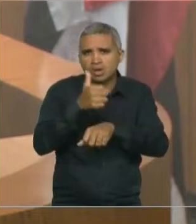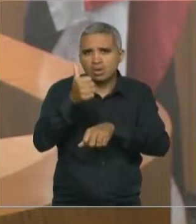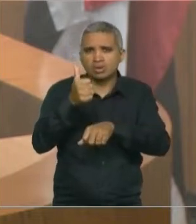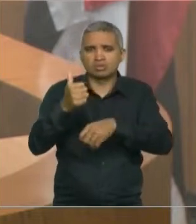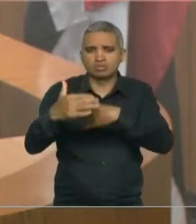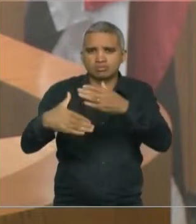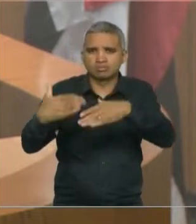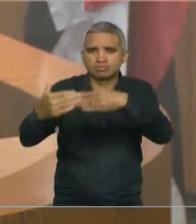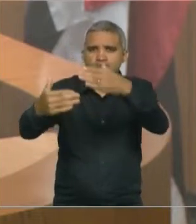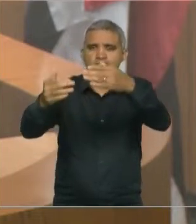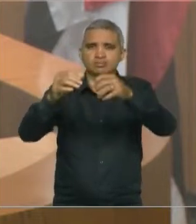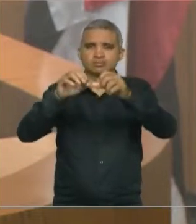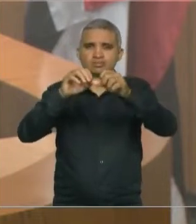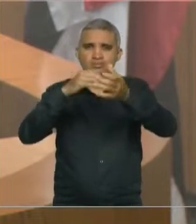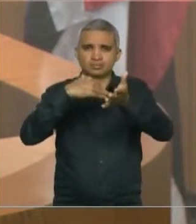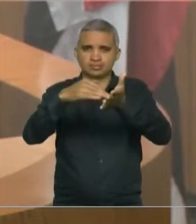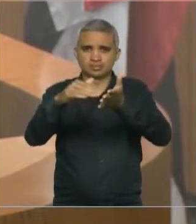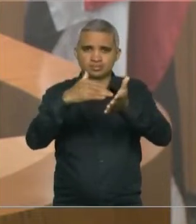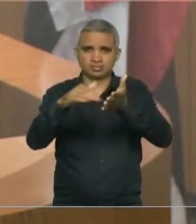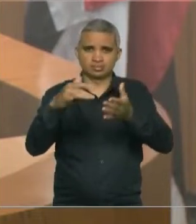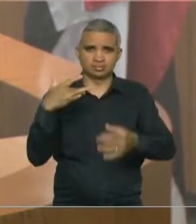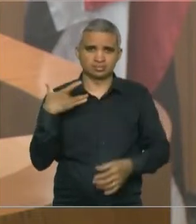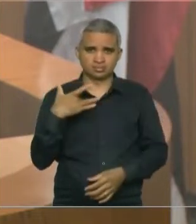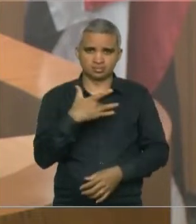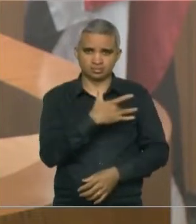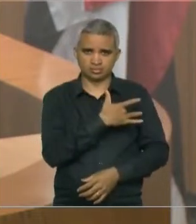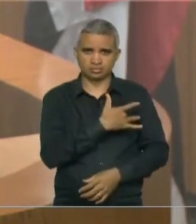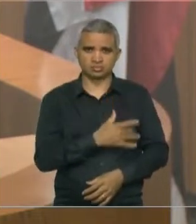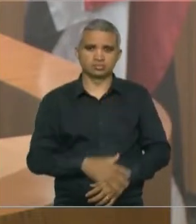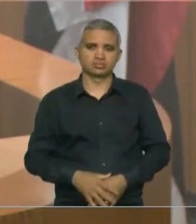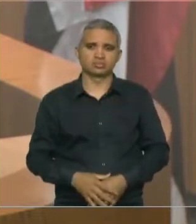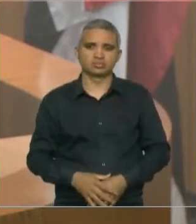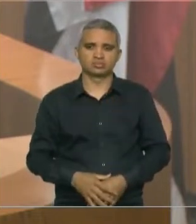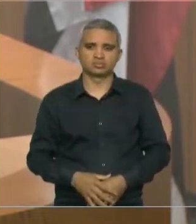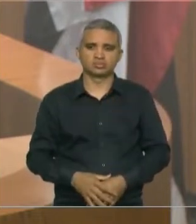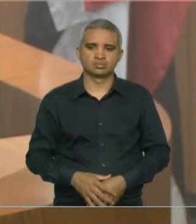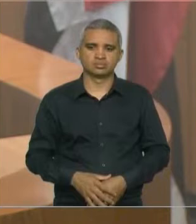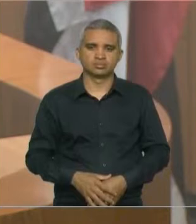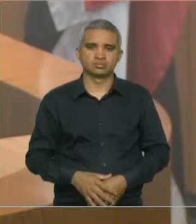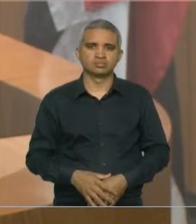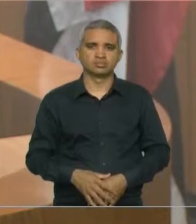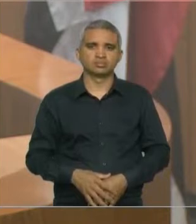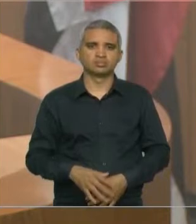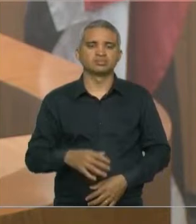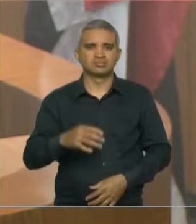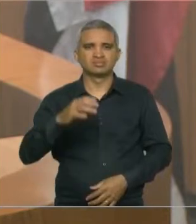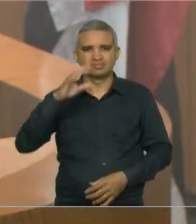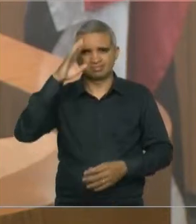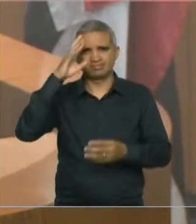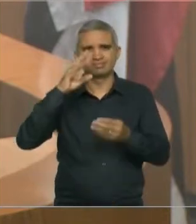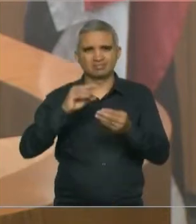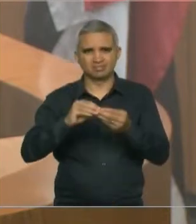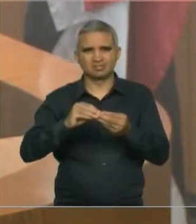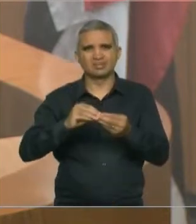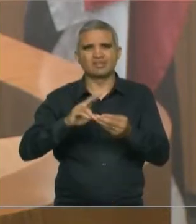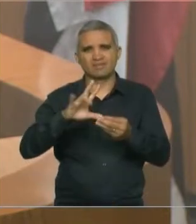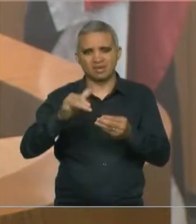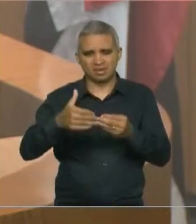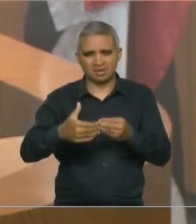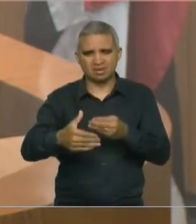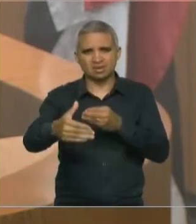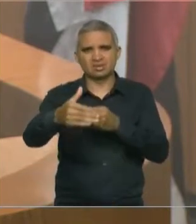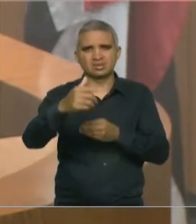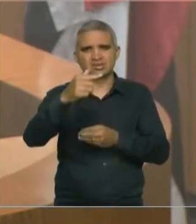que isso é um trabalho que ainda vai levar mais ou menos uns 7, 8 anos para hierarquizar essa rede. Isso não vai ser de agora, isso não vai ser